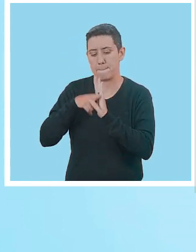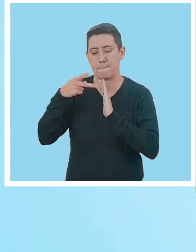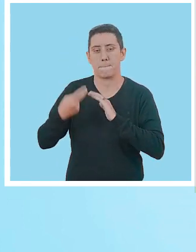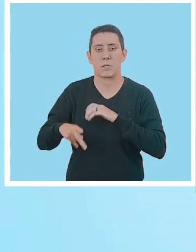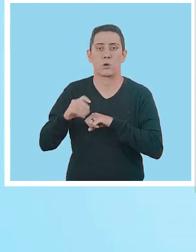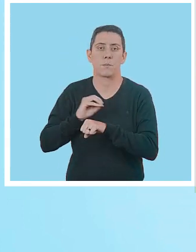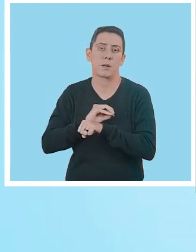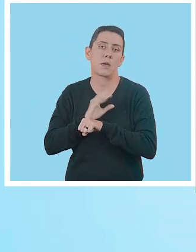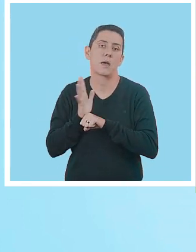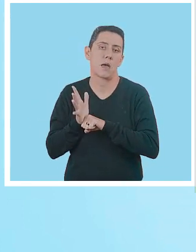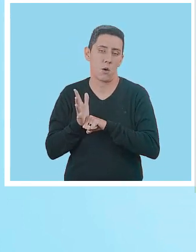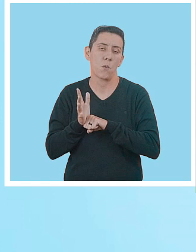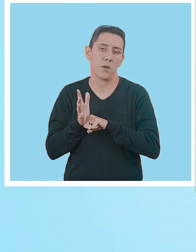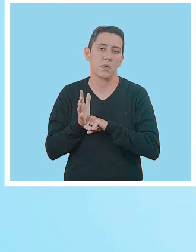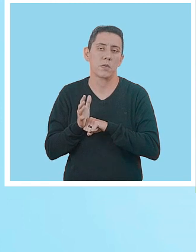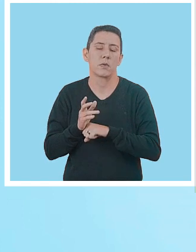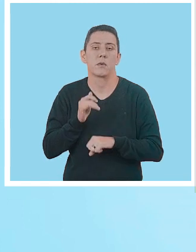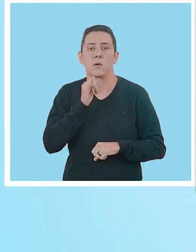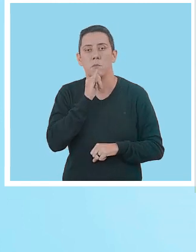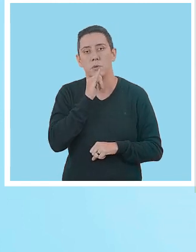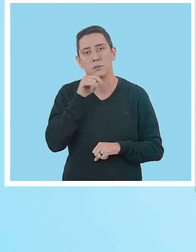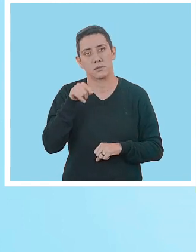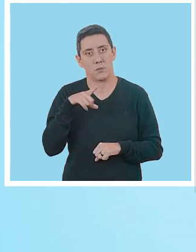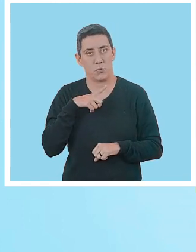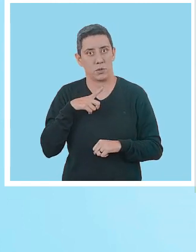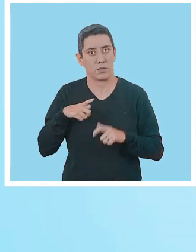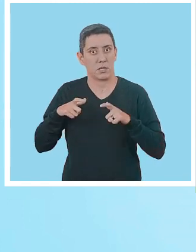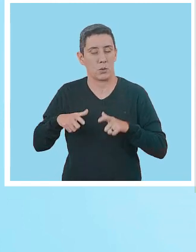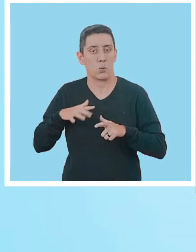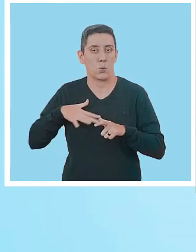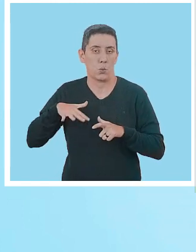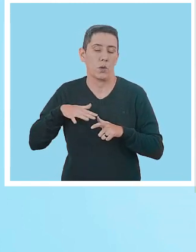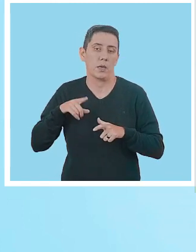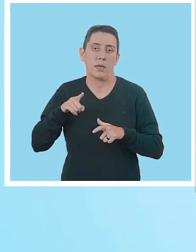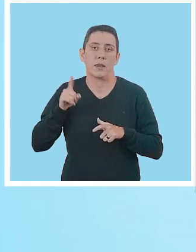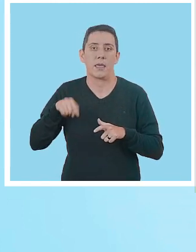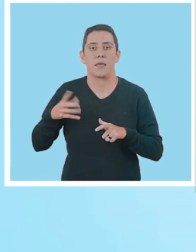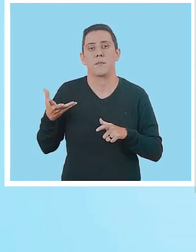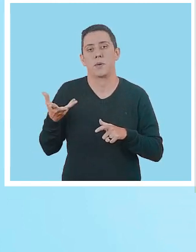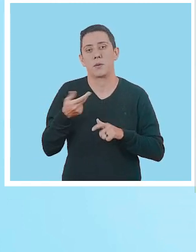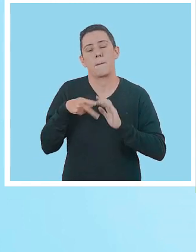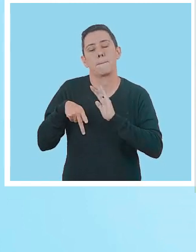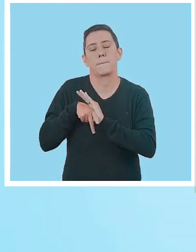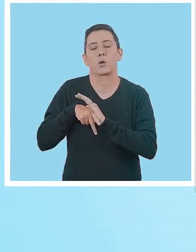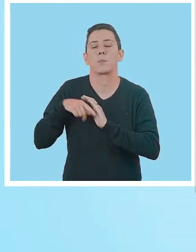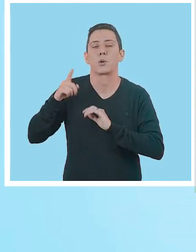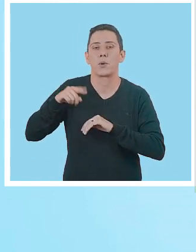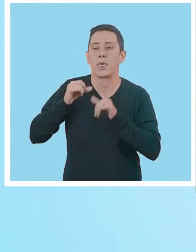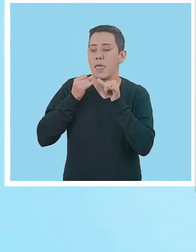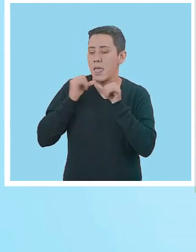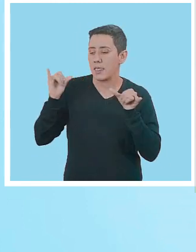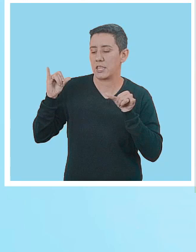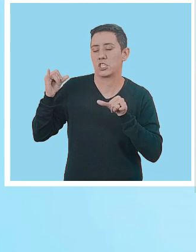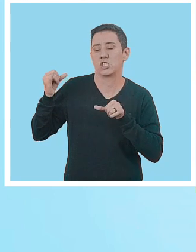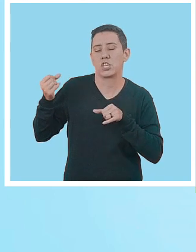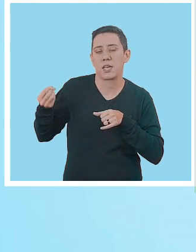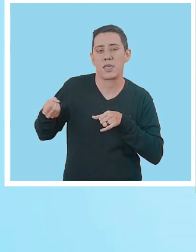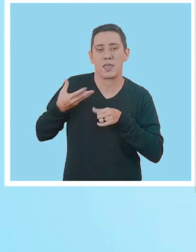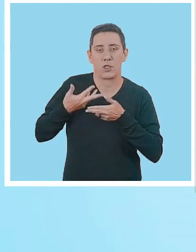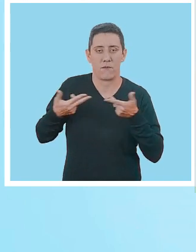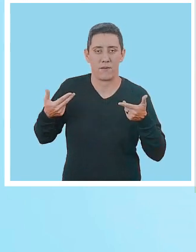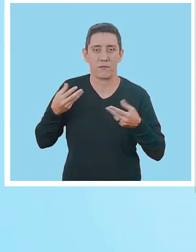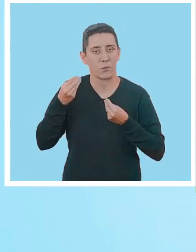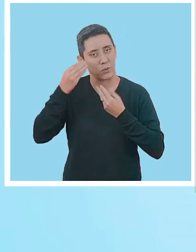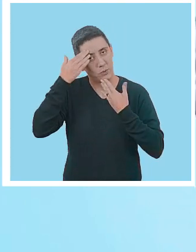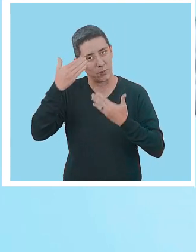nesse caso aqui a gente falou sobre esse setor que é fantástico né que é o de energias renováveis de energia solar Muito